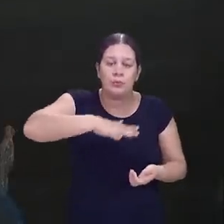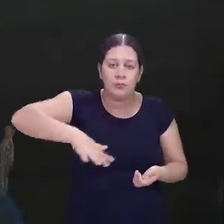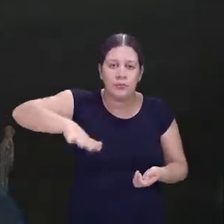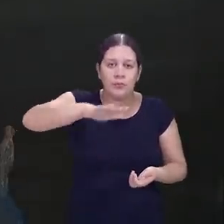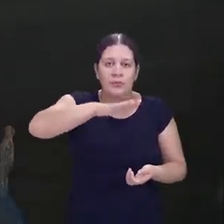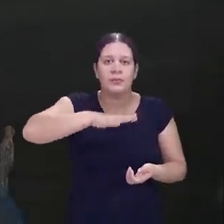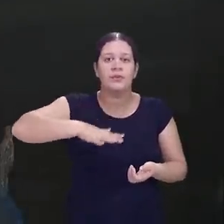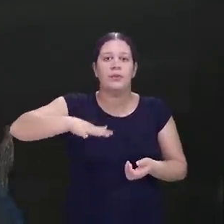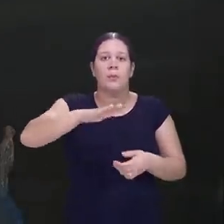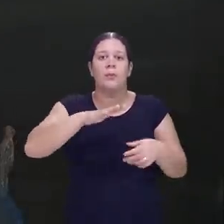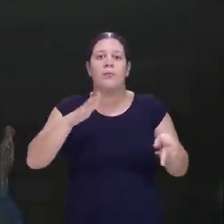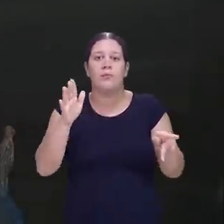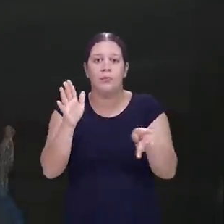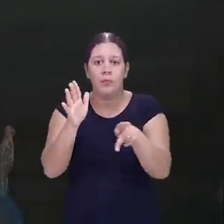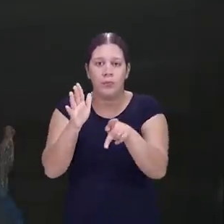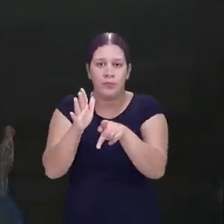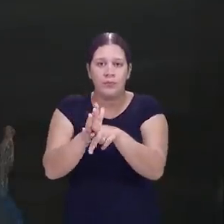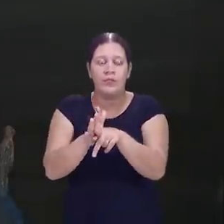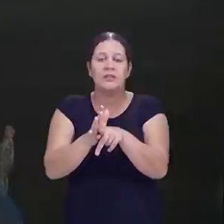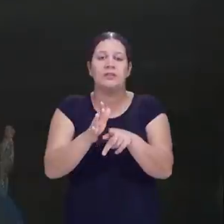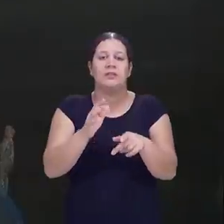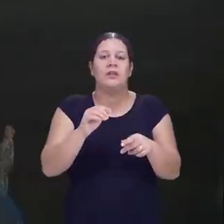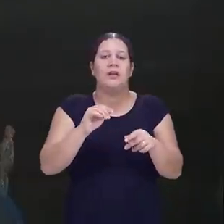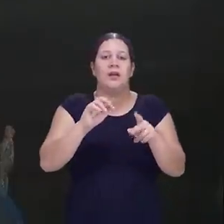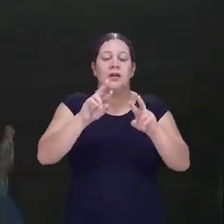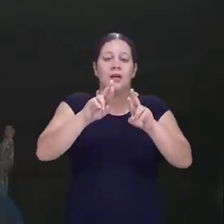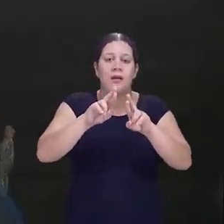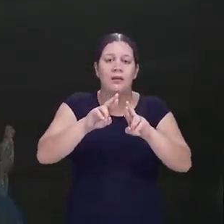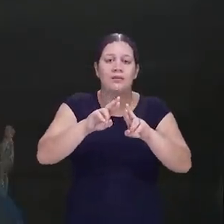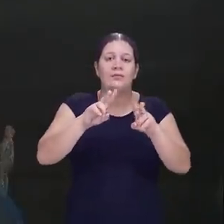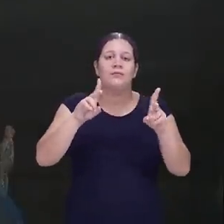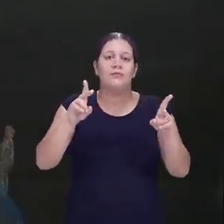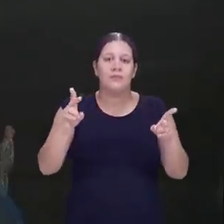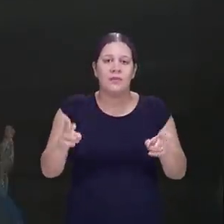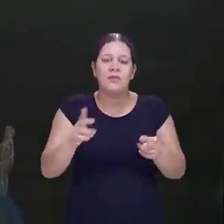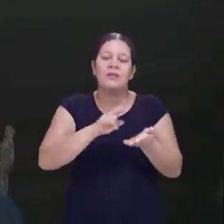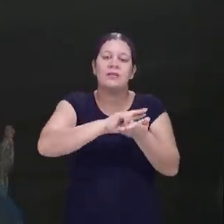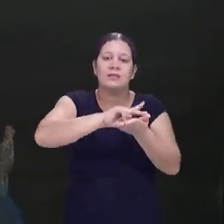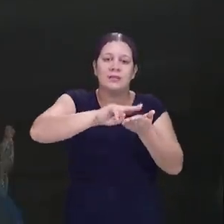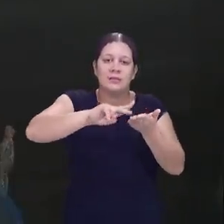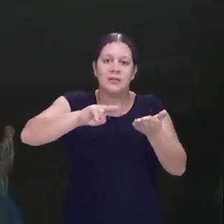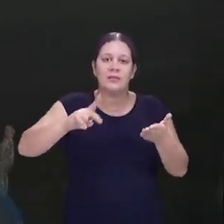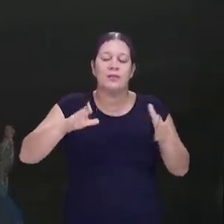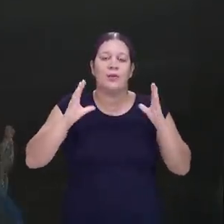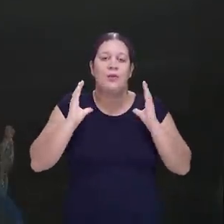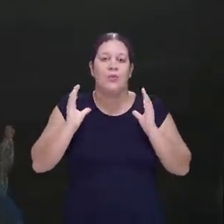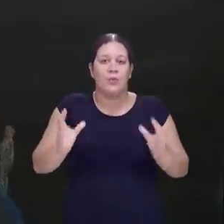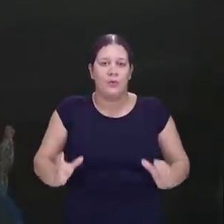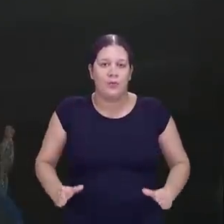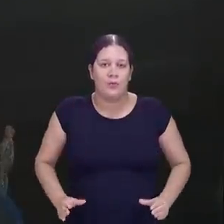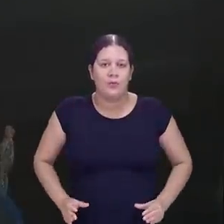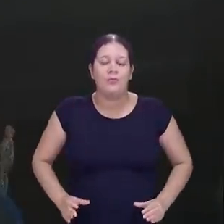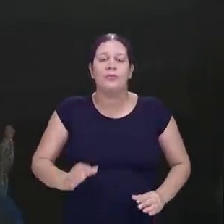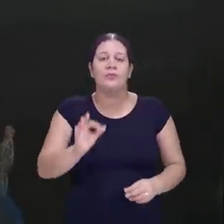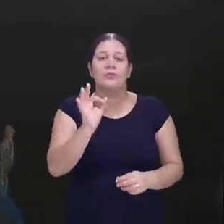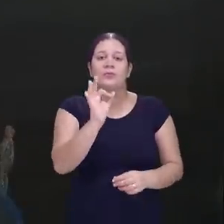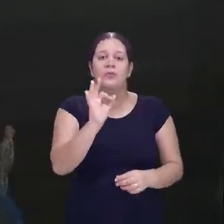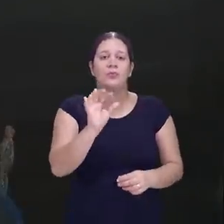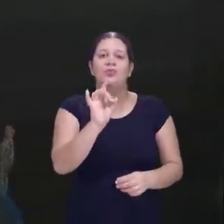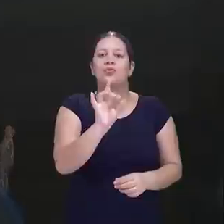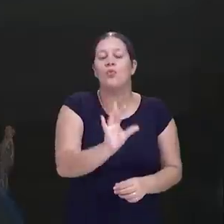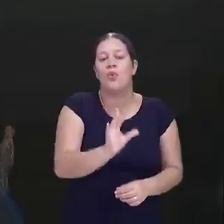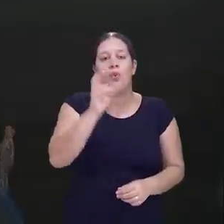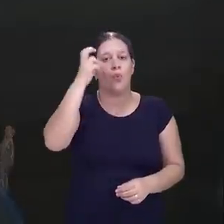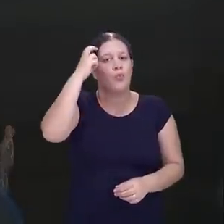ao espaço, tem um pertencimento a diversas características comportamentais, nós não dizemos